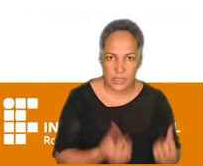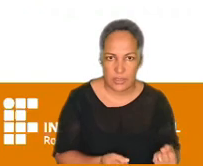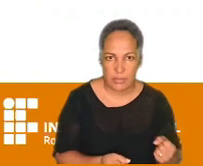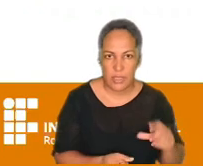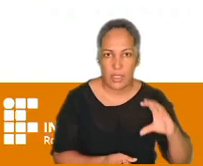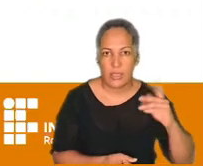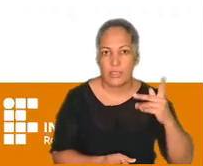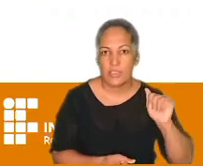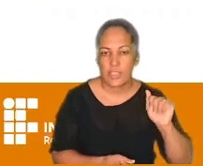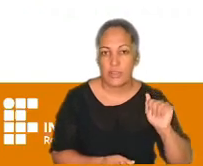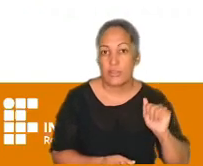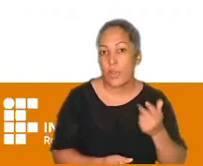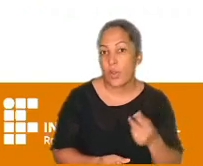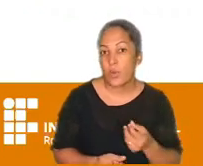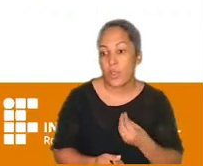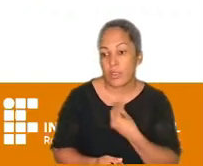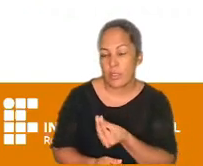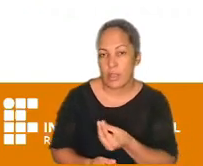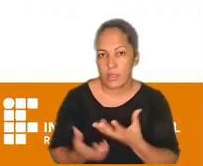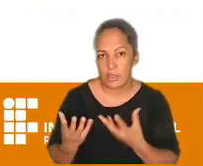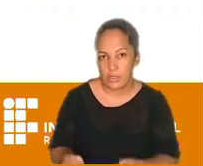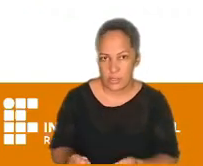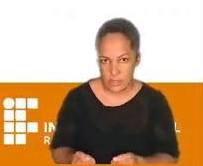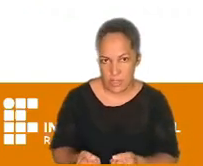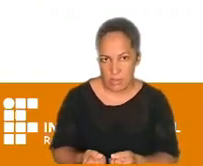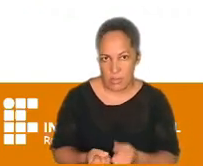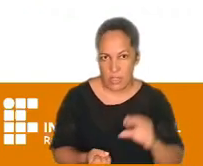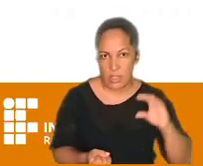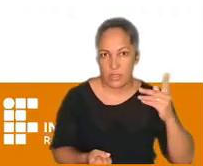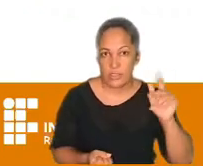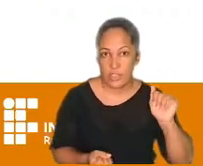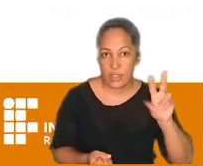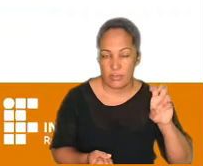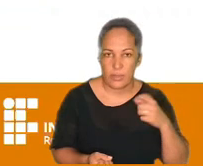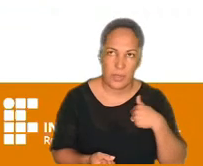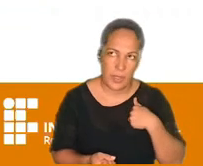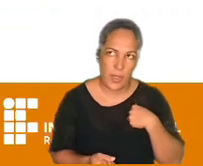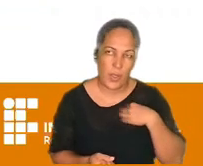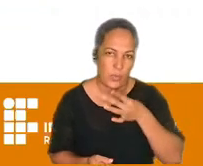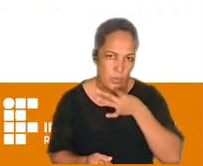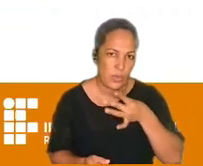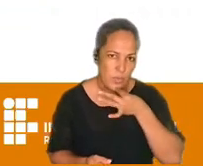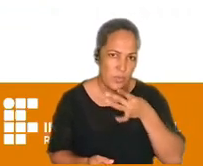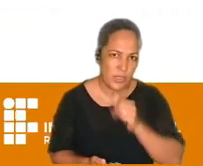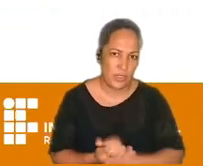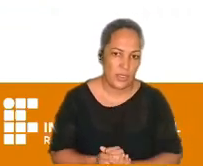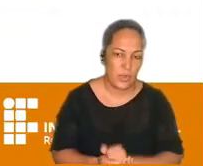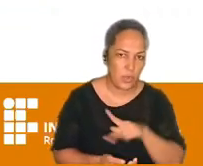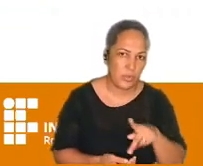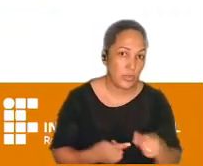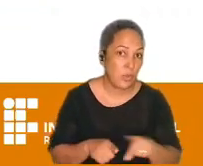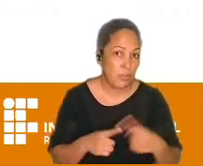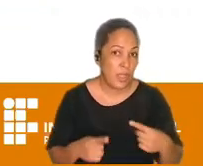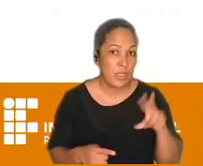chave de entrega ou entrega recebe a chave de venda? Na minha interpretação, como professor, eu acho que, não seria